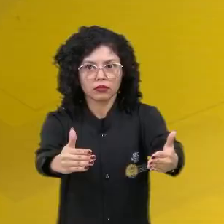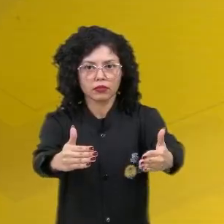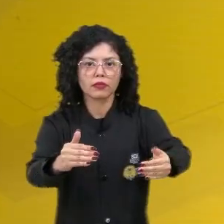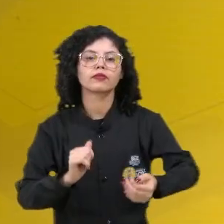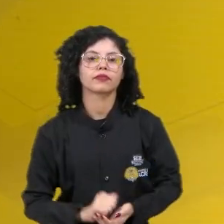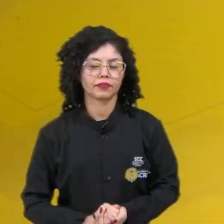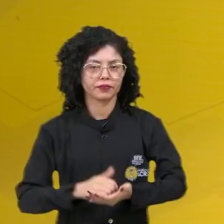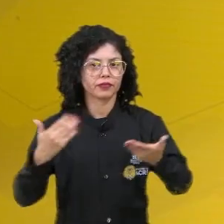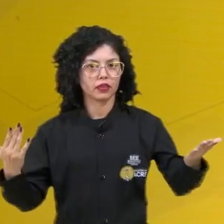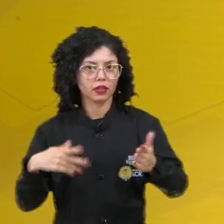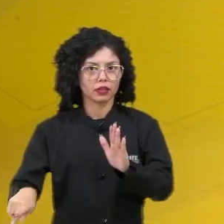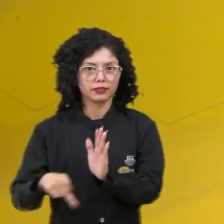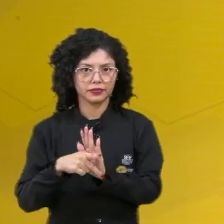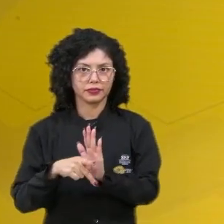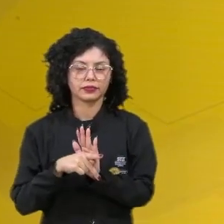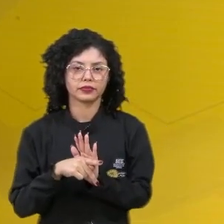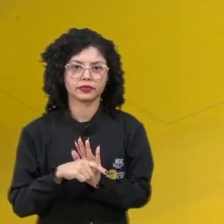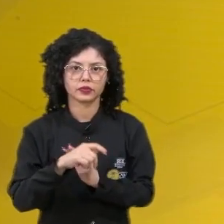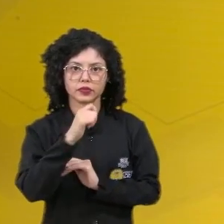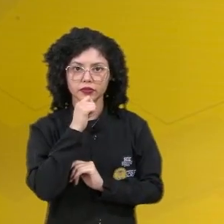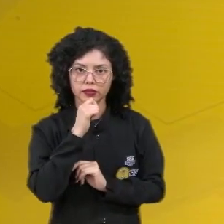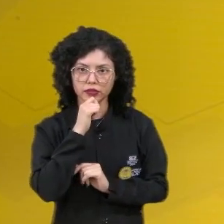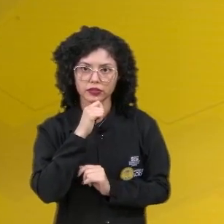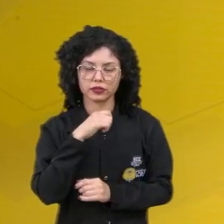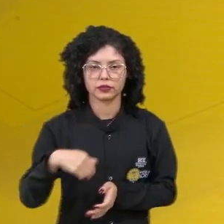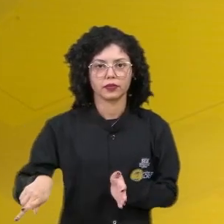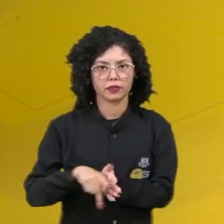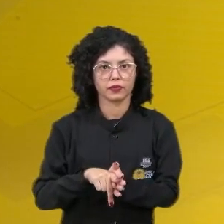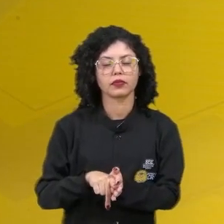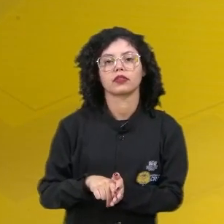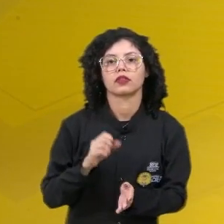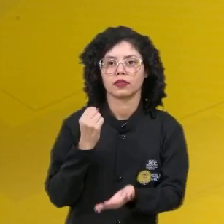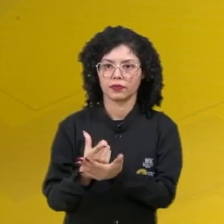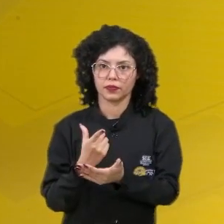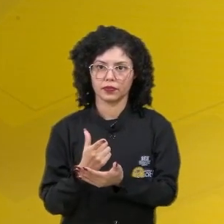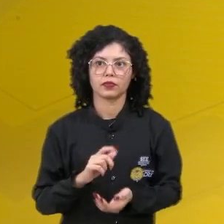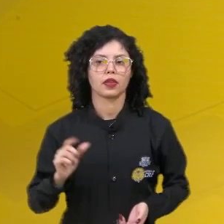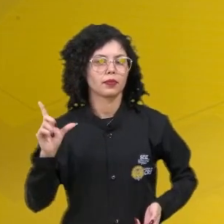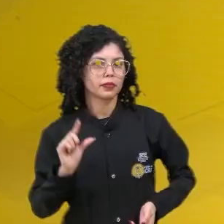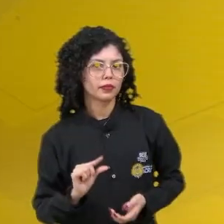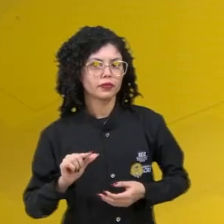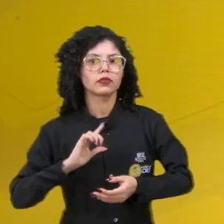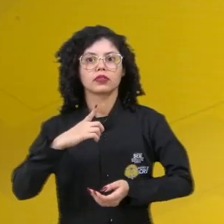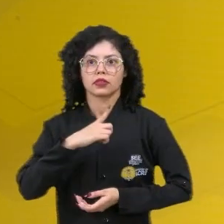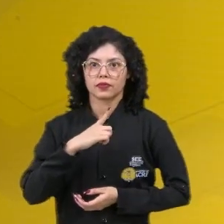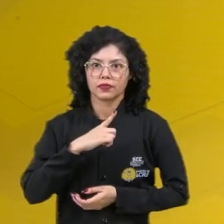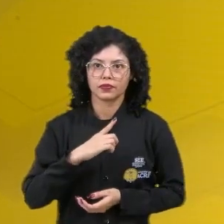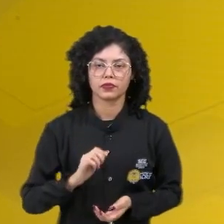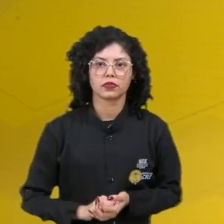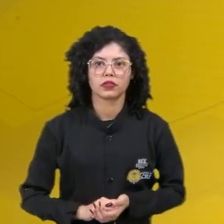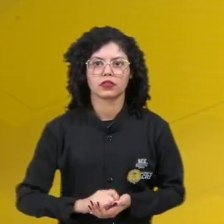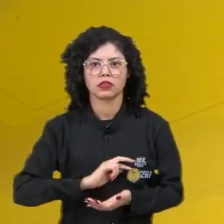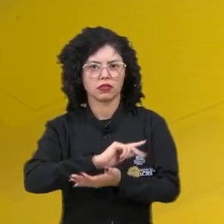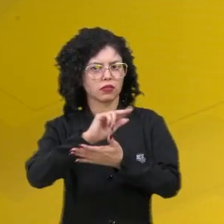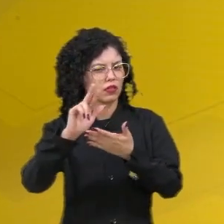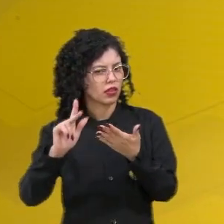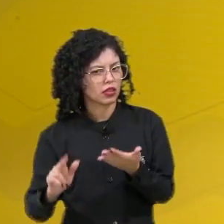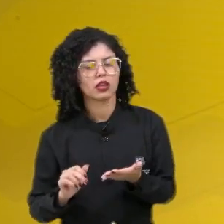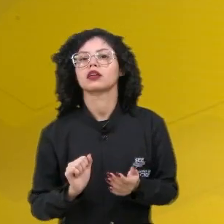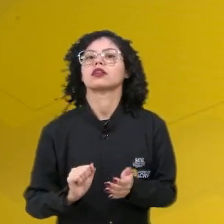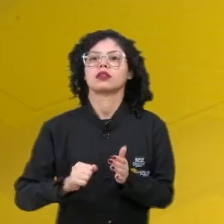modal relativamente com baixo custo de investimento. Então, no Brasil transporta milhares